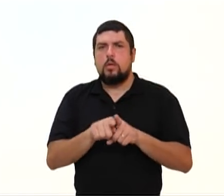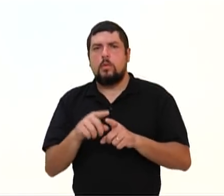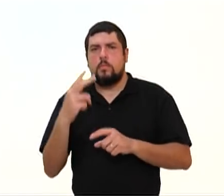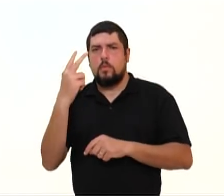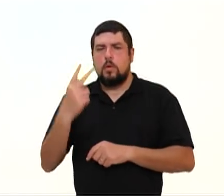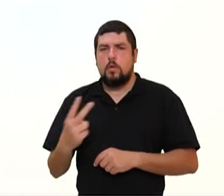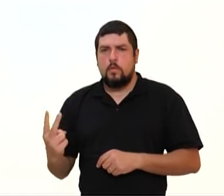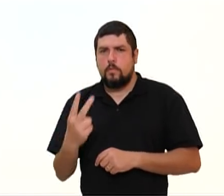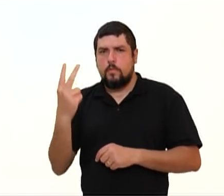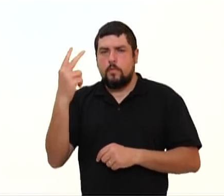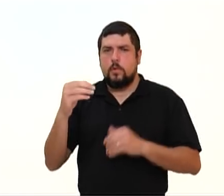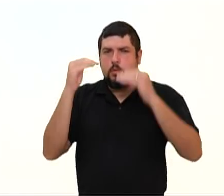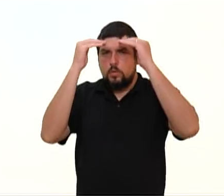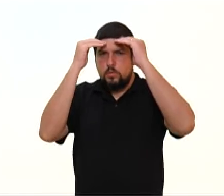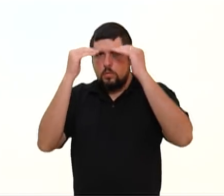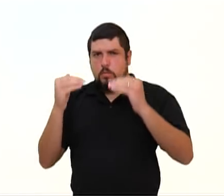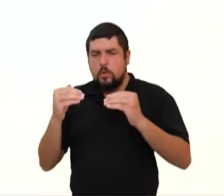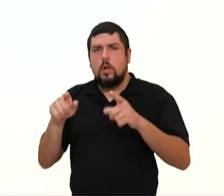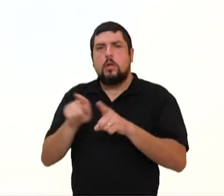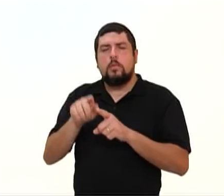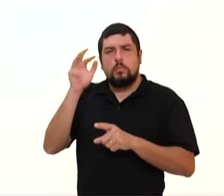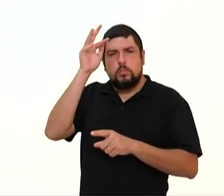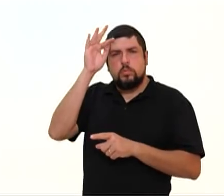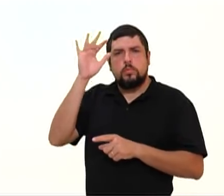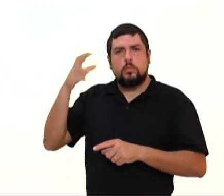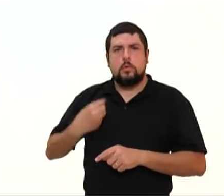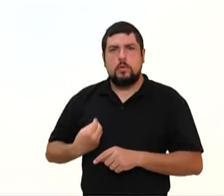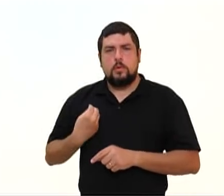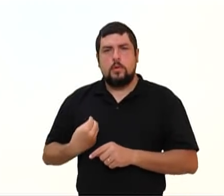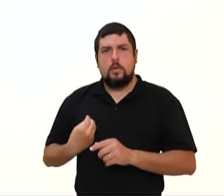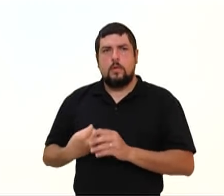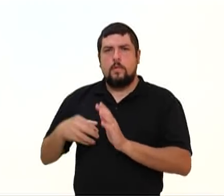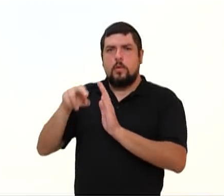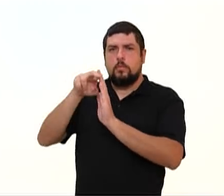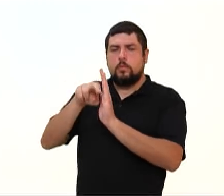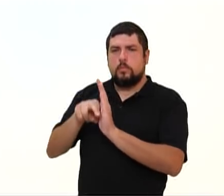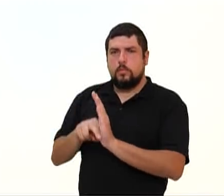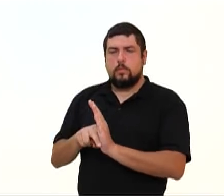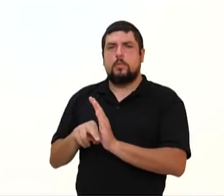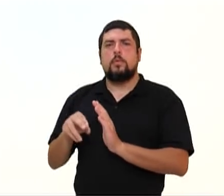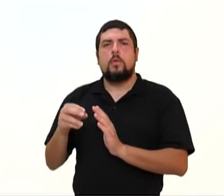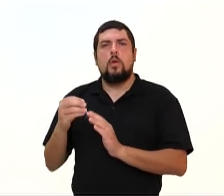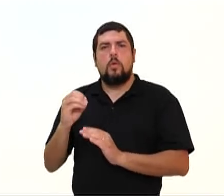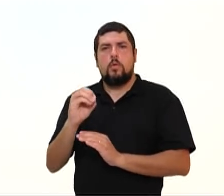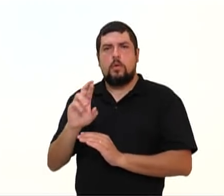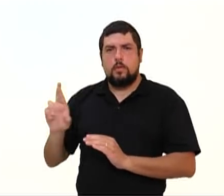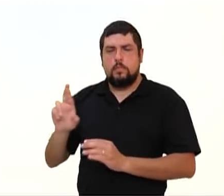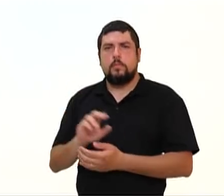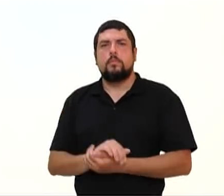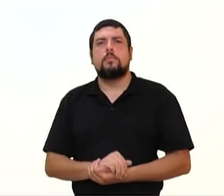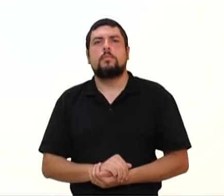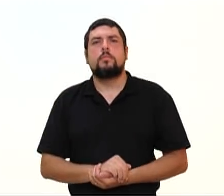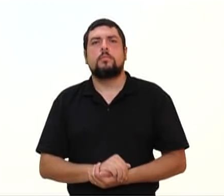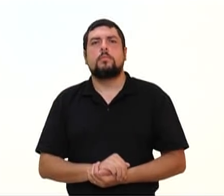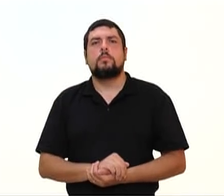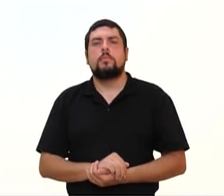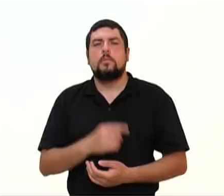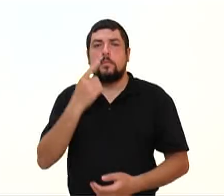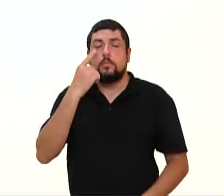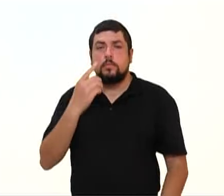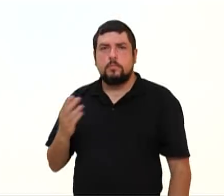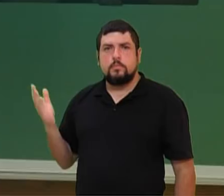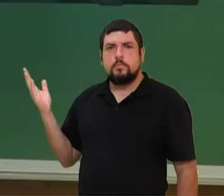e filosofias de vida da matriz oriental. Princípios éticos e valores morais. Aqui nós